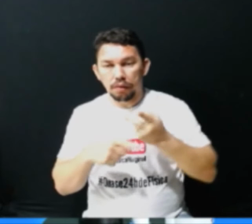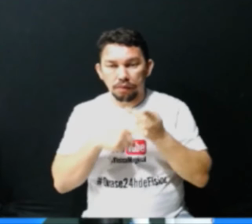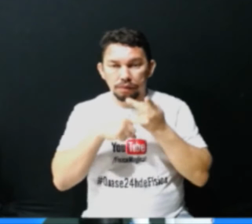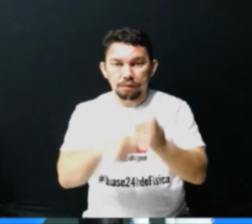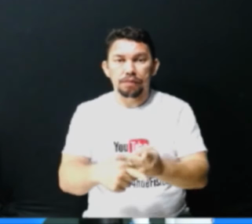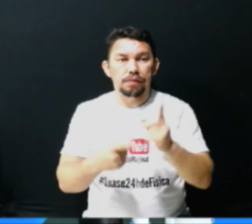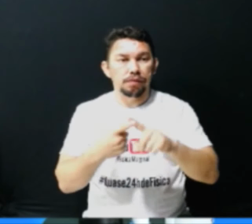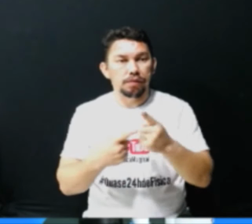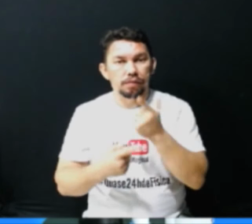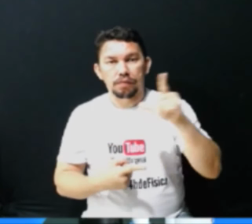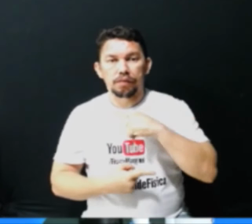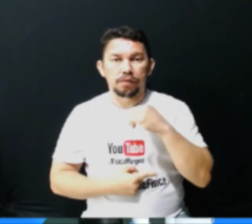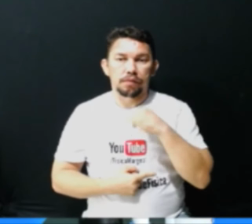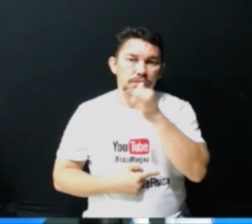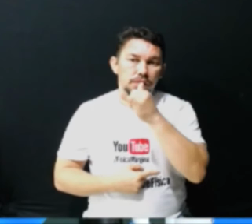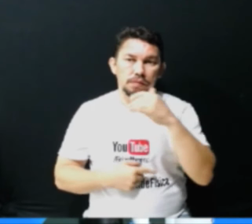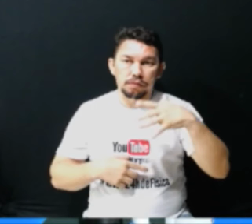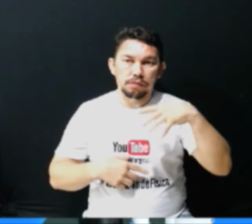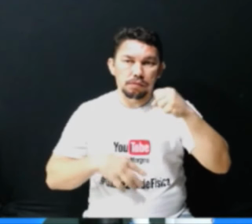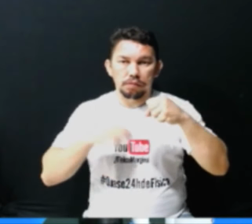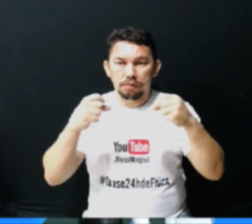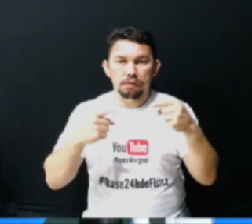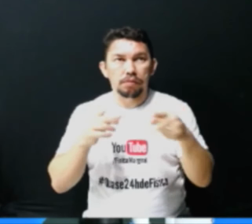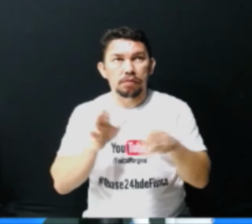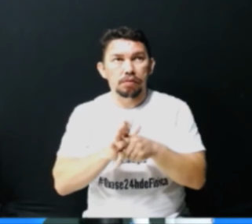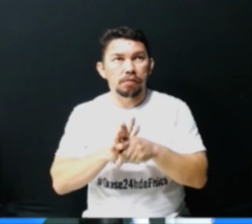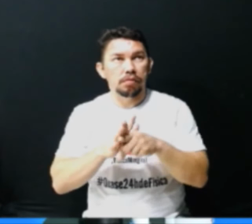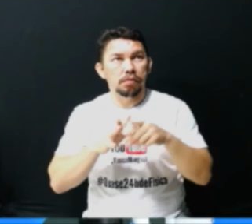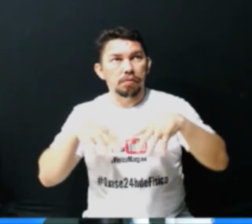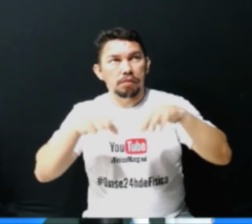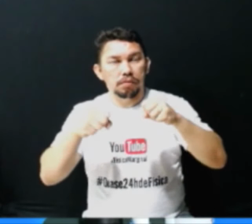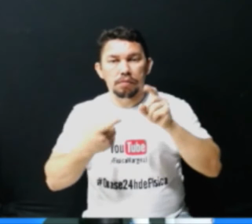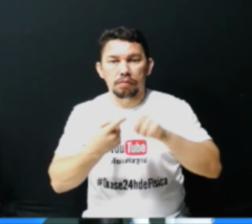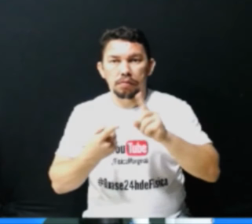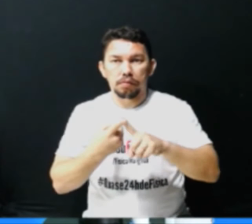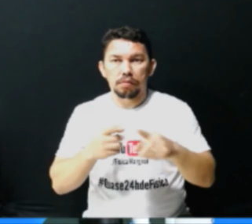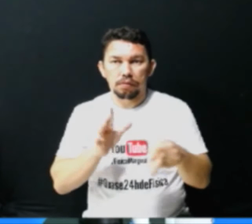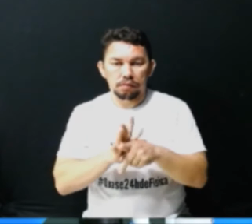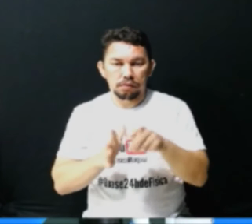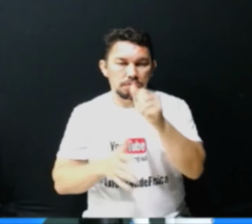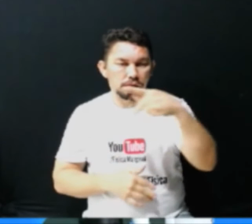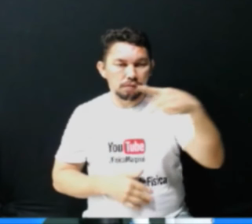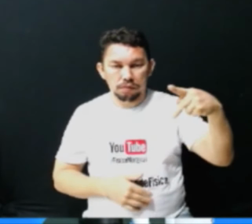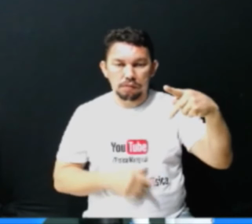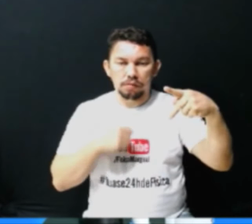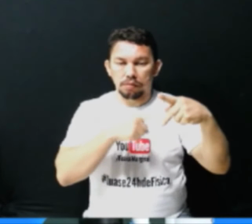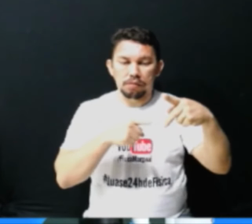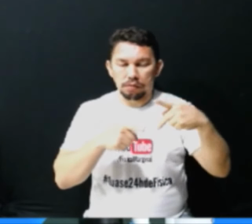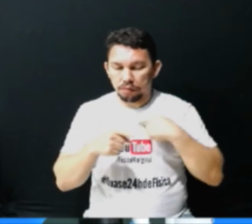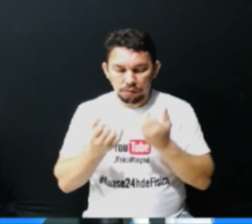do circuito vão apagar. Aqui deveria estar completamente apagado, mas aí um bug do aplicativo, na hora que deu o curto-circuito, ele